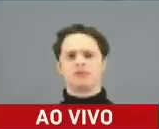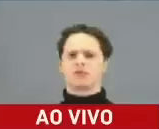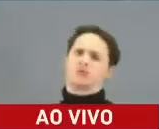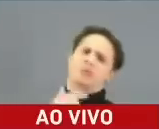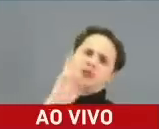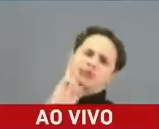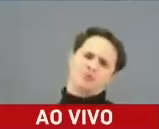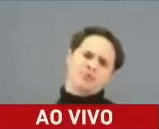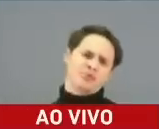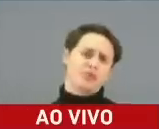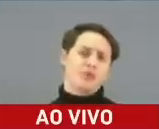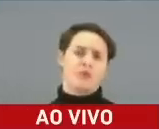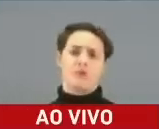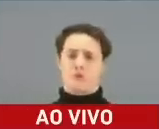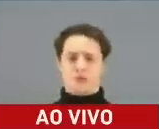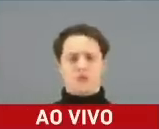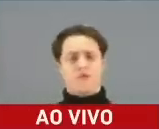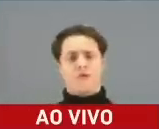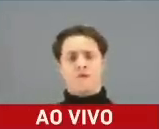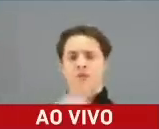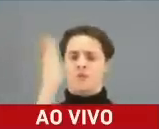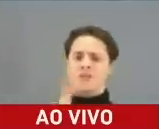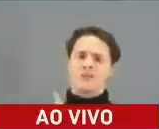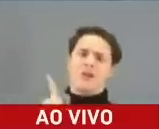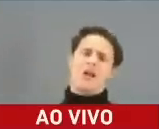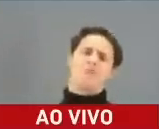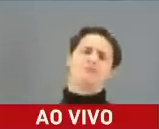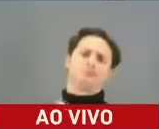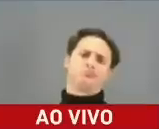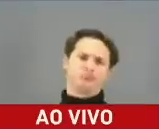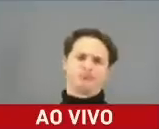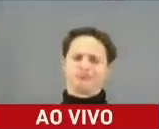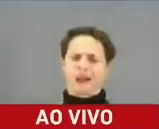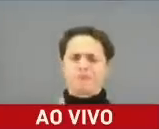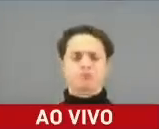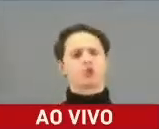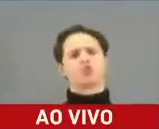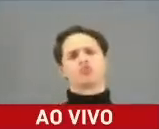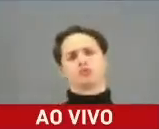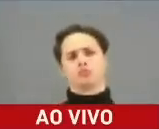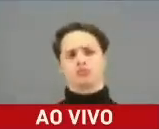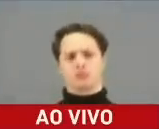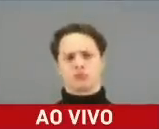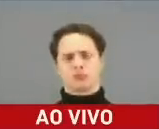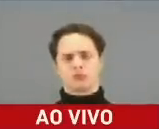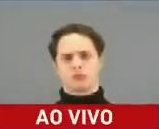Senhor presidente, o que nós estamos vivendo no Brasil é um absoluto absurdo.